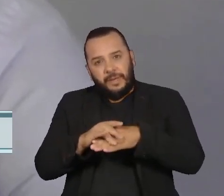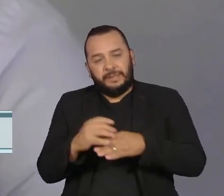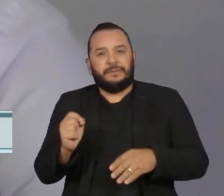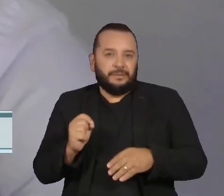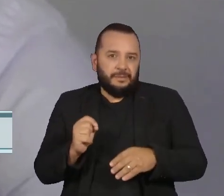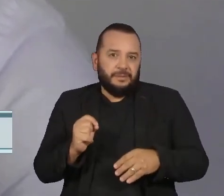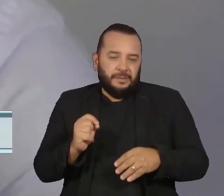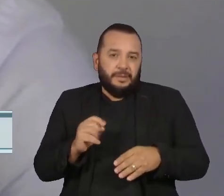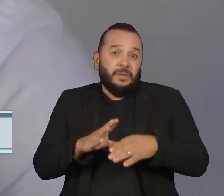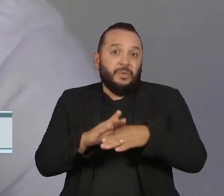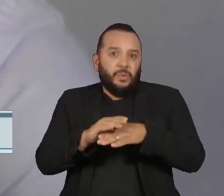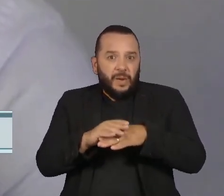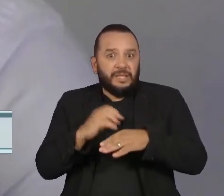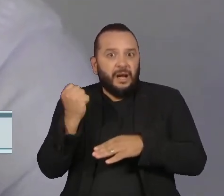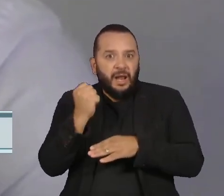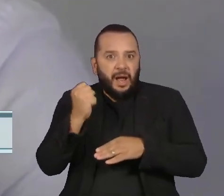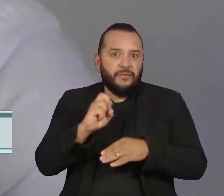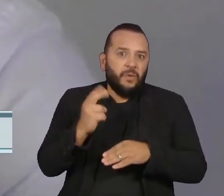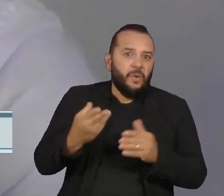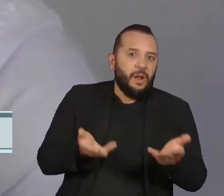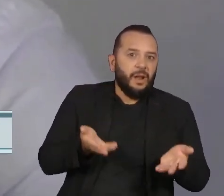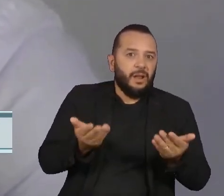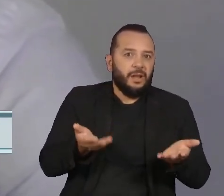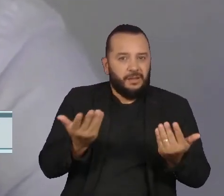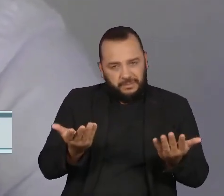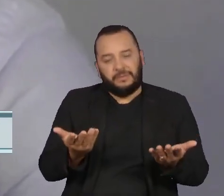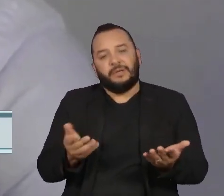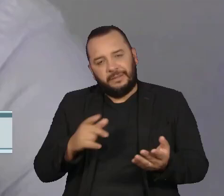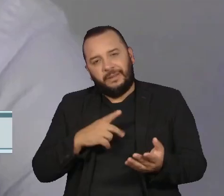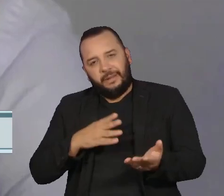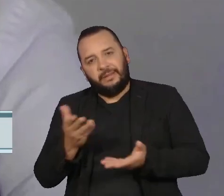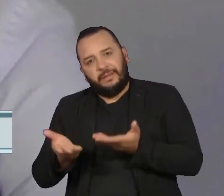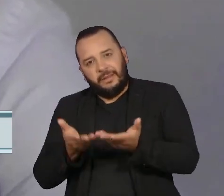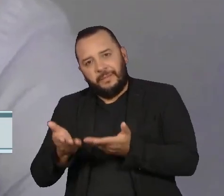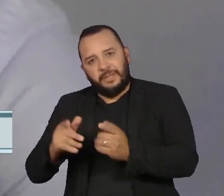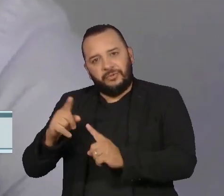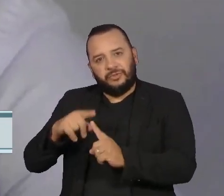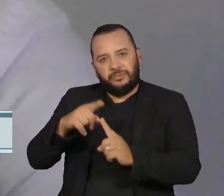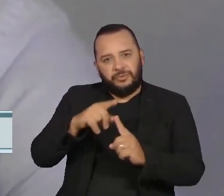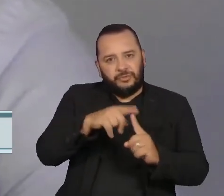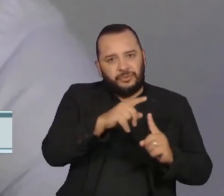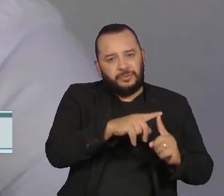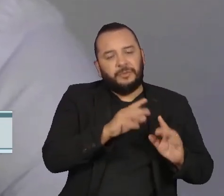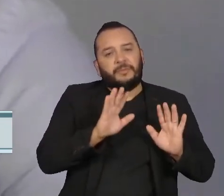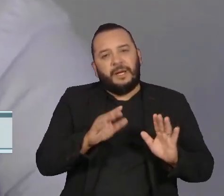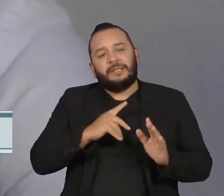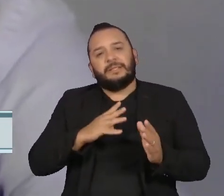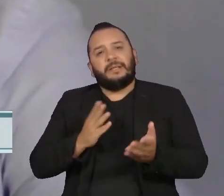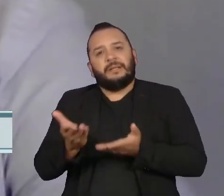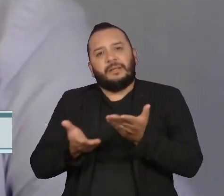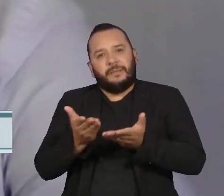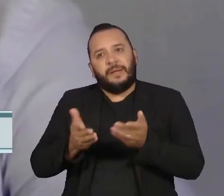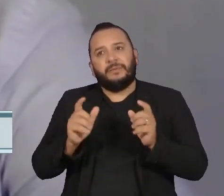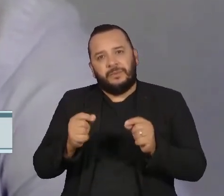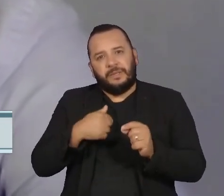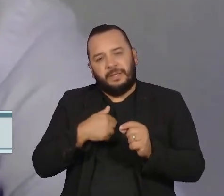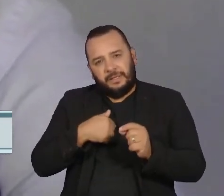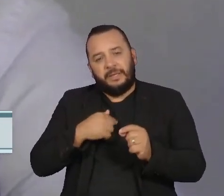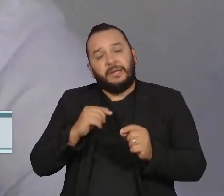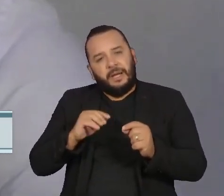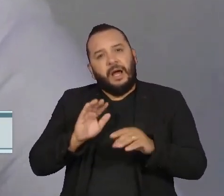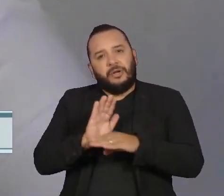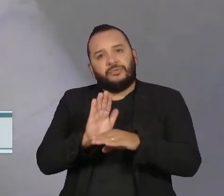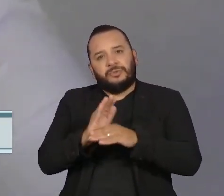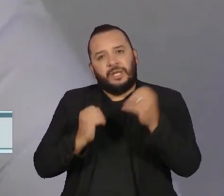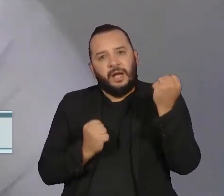for se apresentando. Tá? Mas se a gente for classificar a grosso modo, ele é um tratamento que vai ser a base de uma imunossupressão, que pode ser leve,